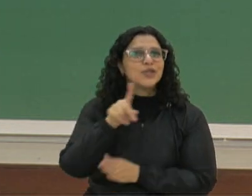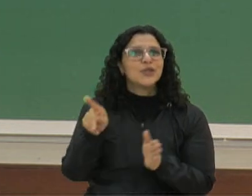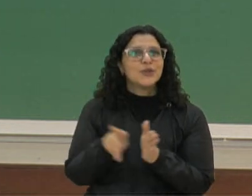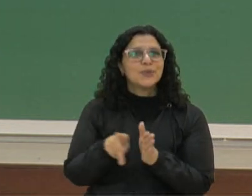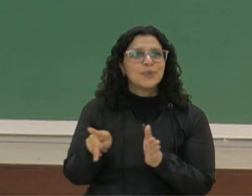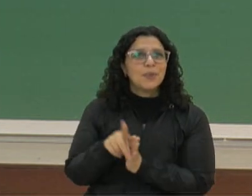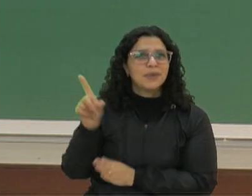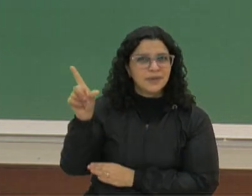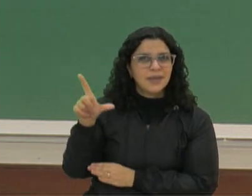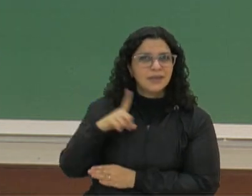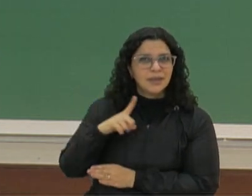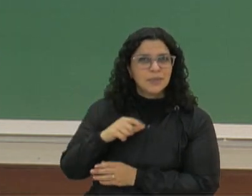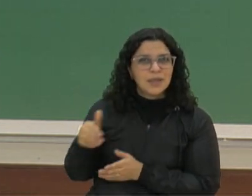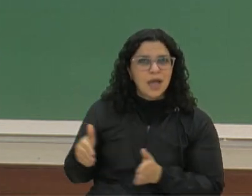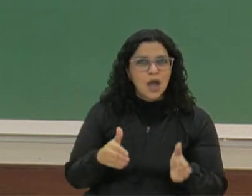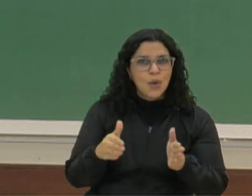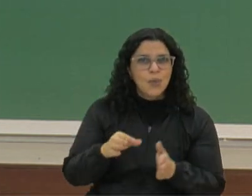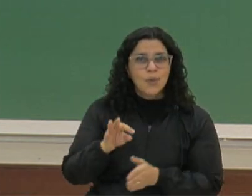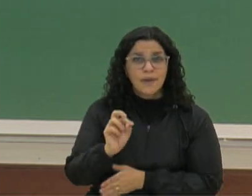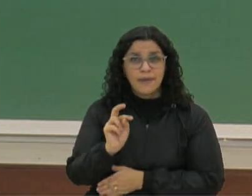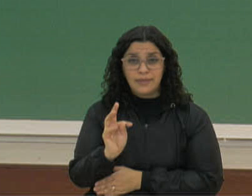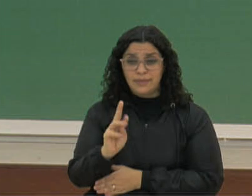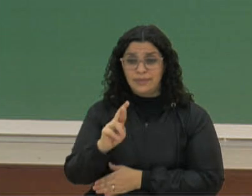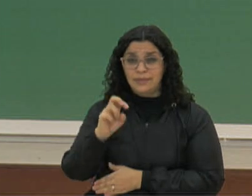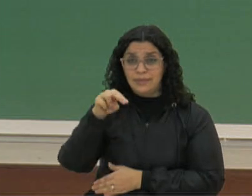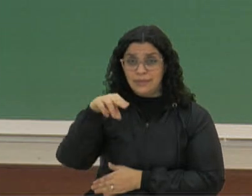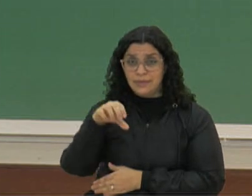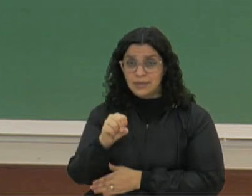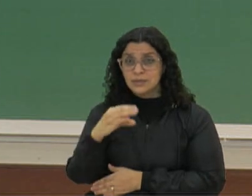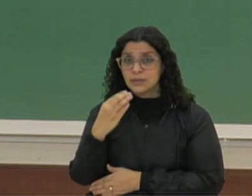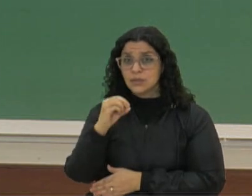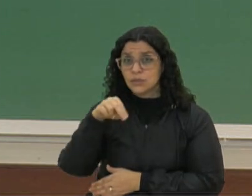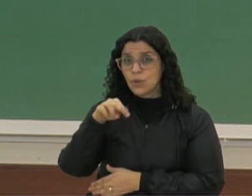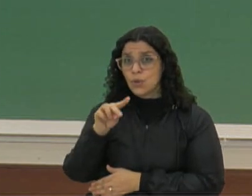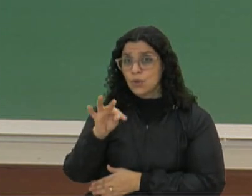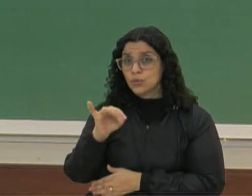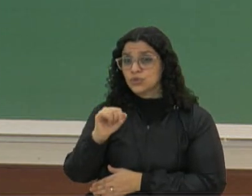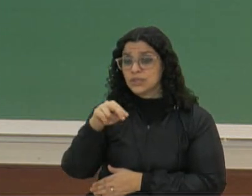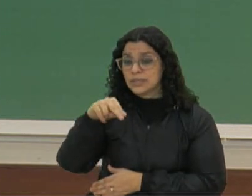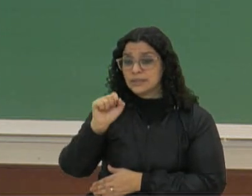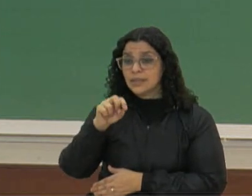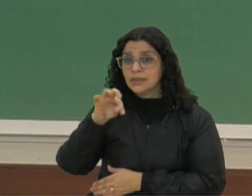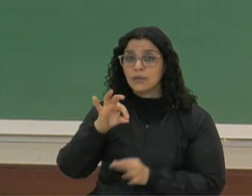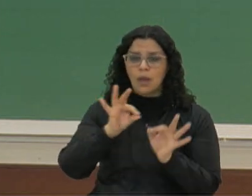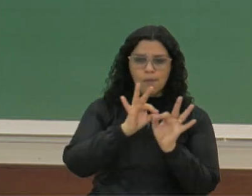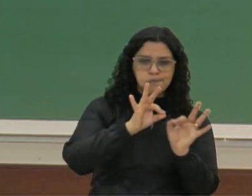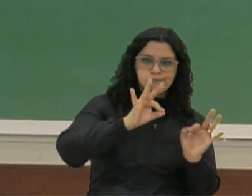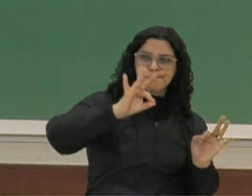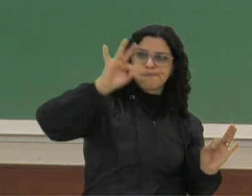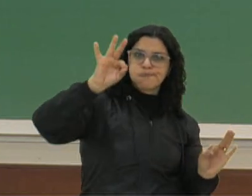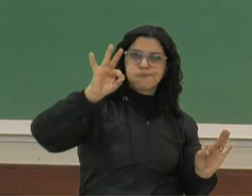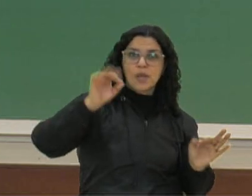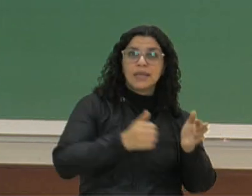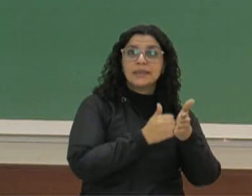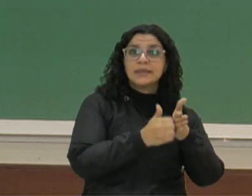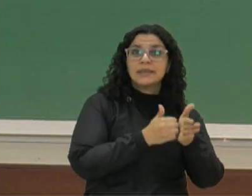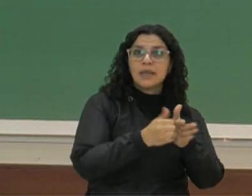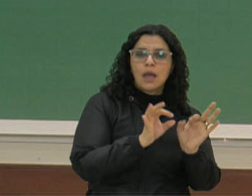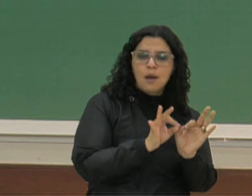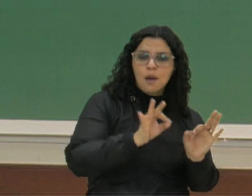Pacific Railroad, primeira transcontinental do planeta, que ligava a parte leste e a parte oeste dos Estados Unidos, né, os